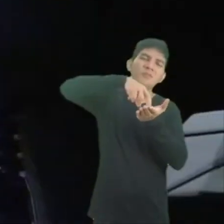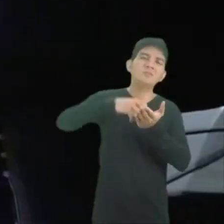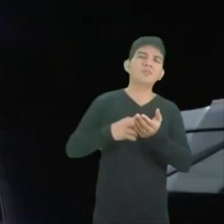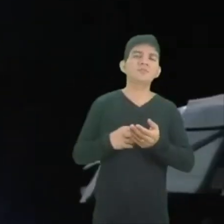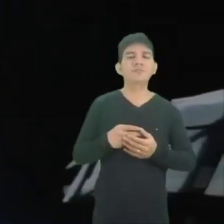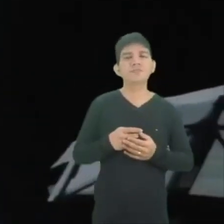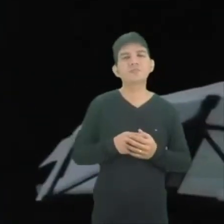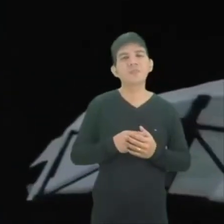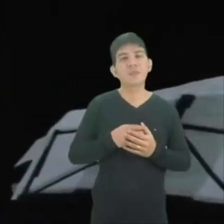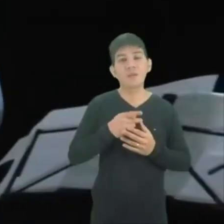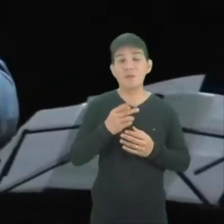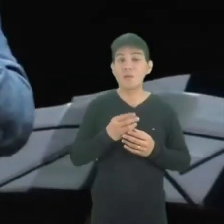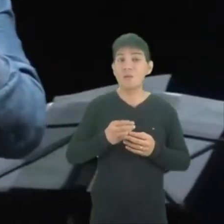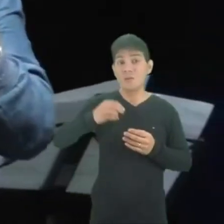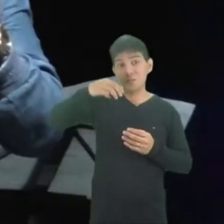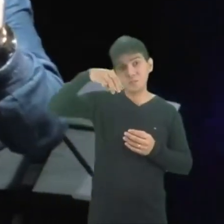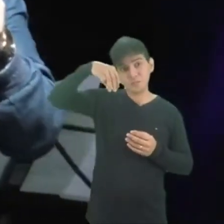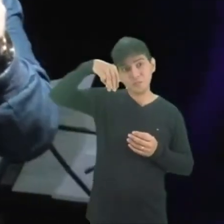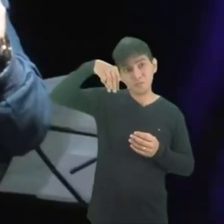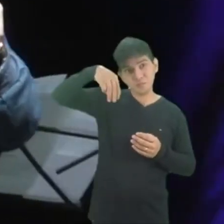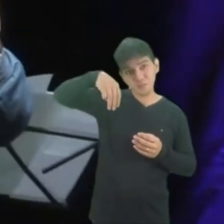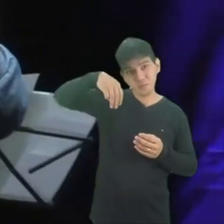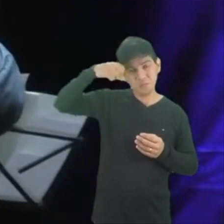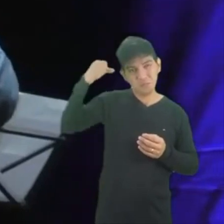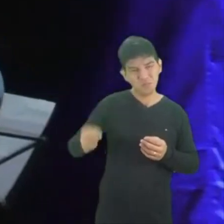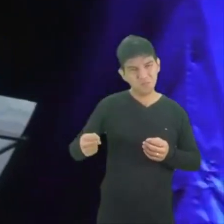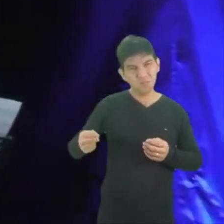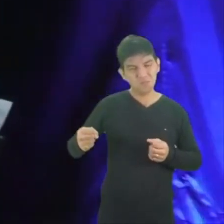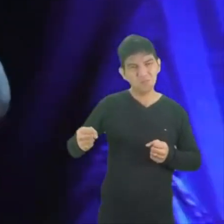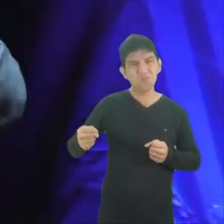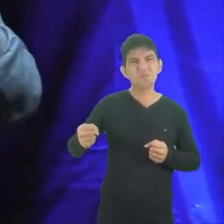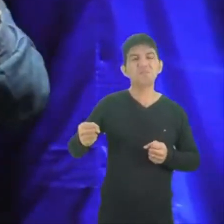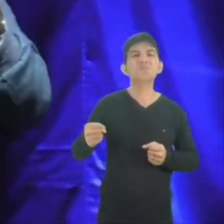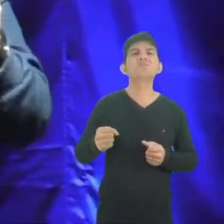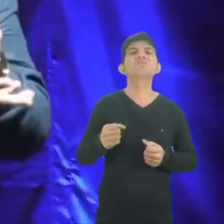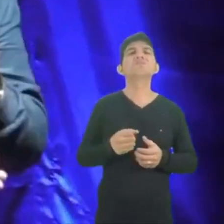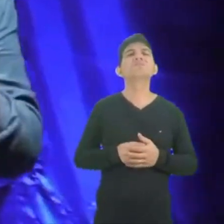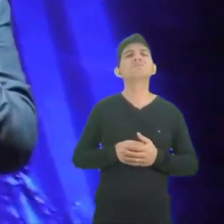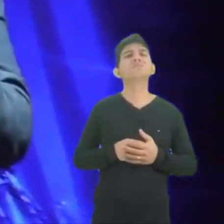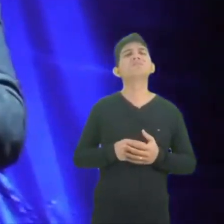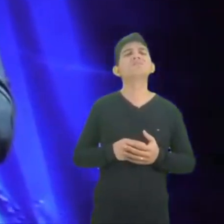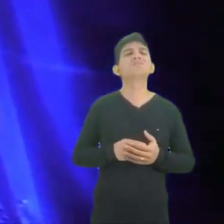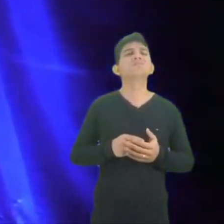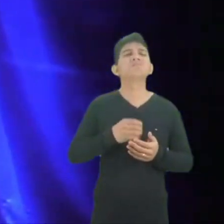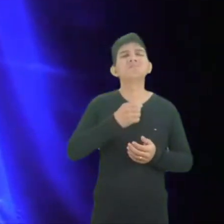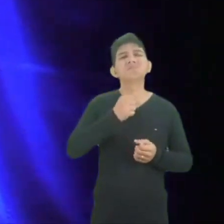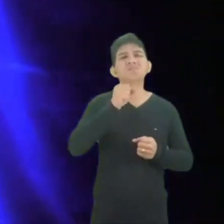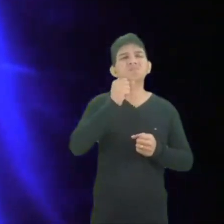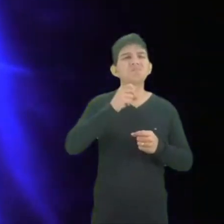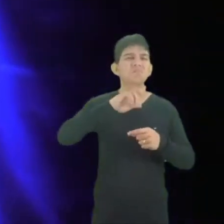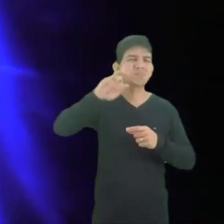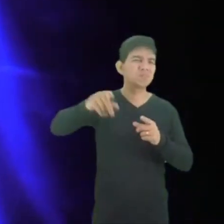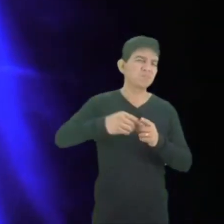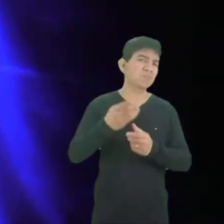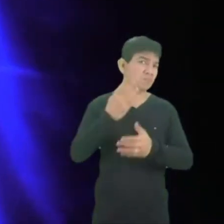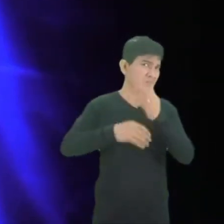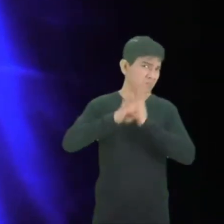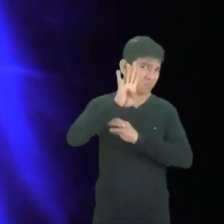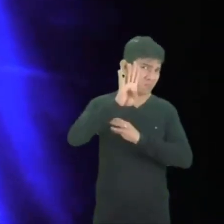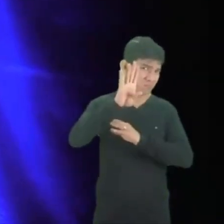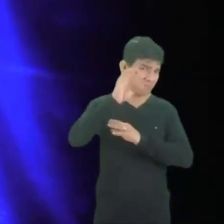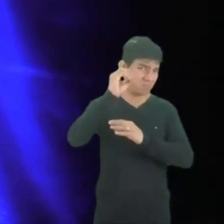Moisés orientando o povo. Moisés ali, com o povo de Israel, já tinha passado os 40 anos da peregrinação, e Moisés